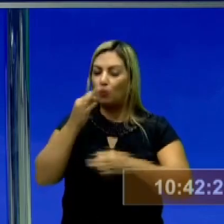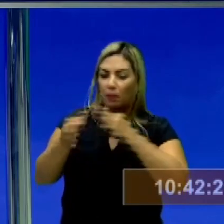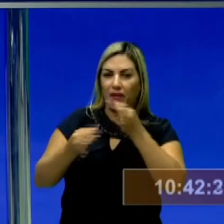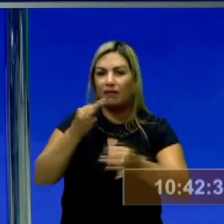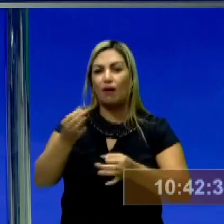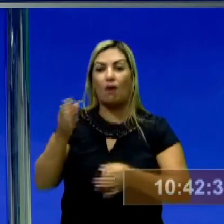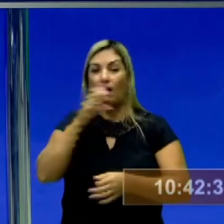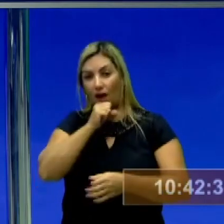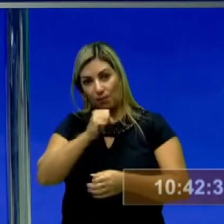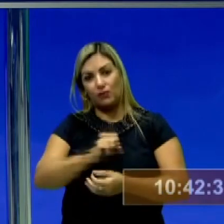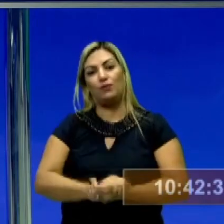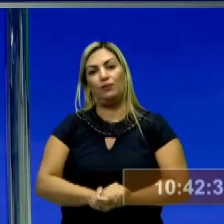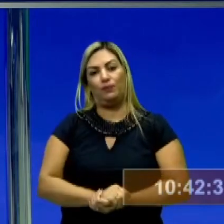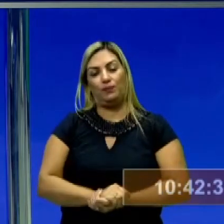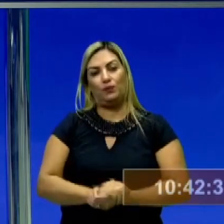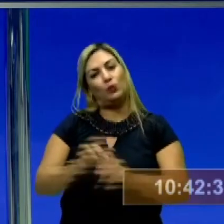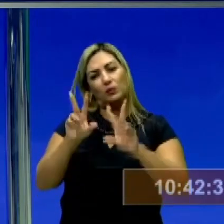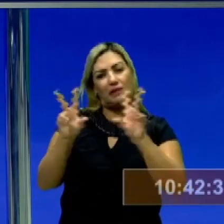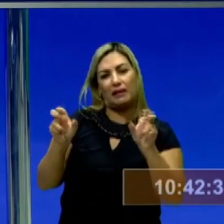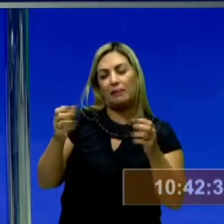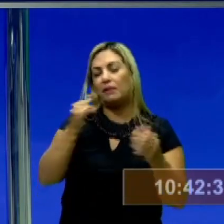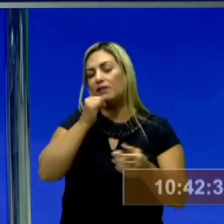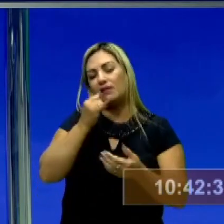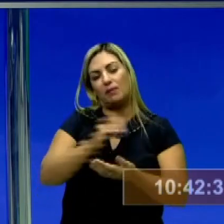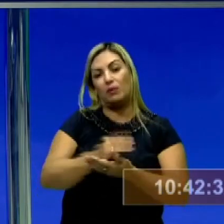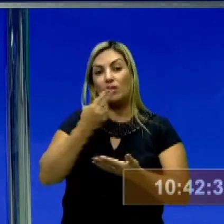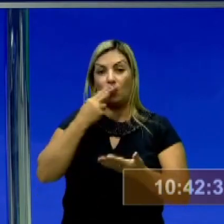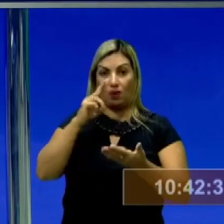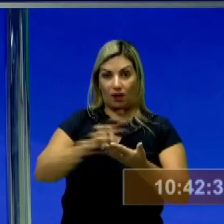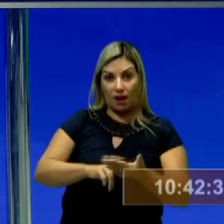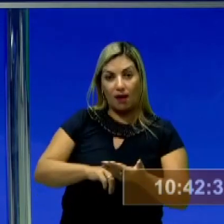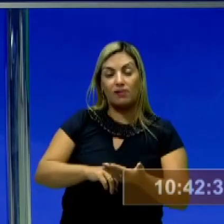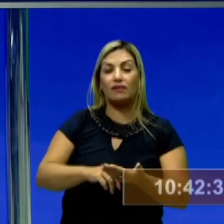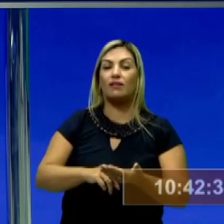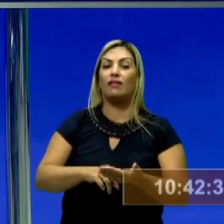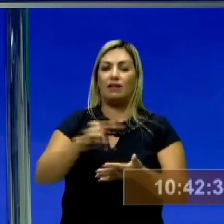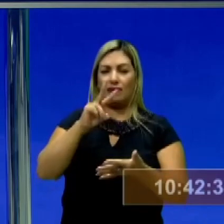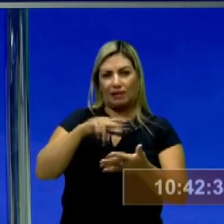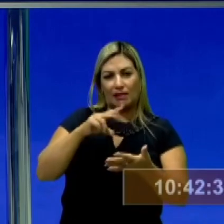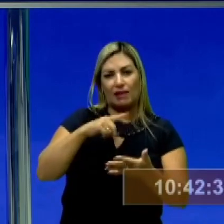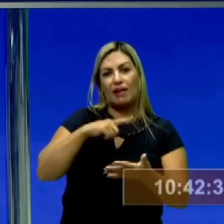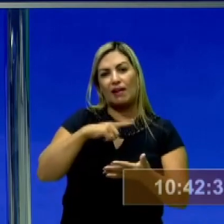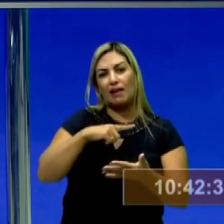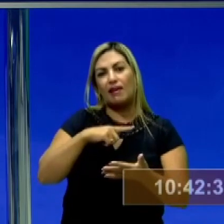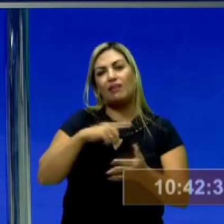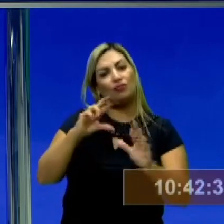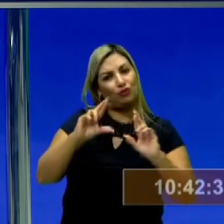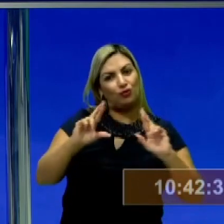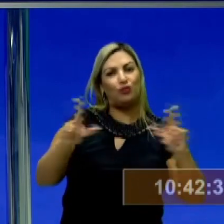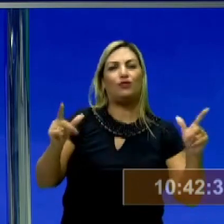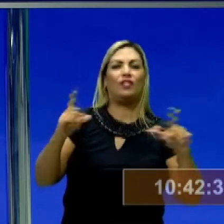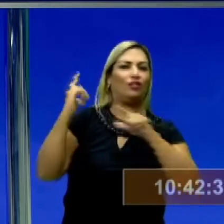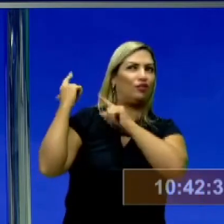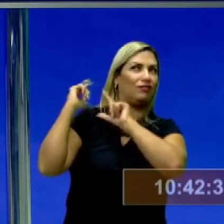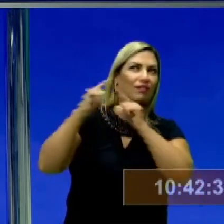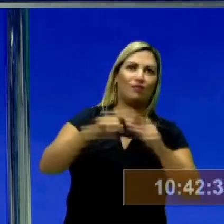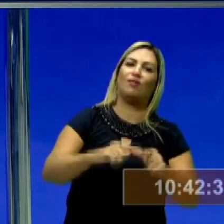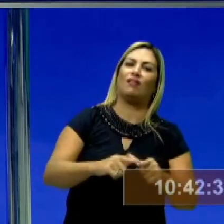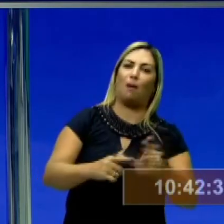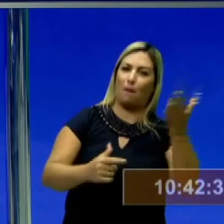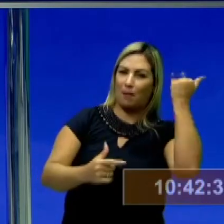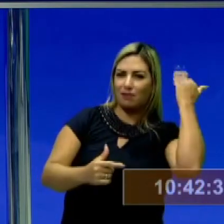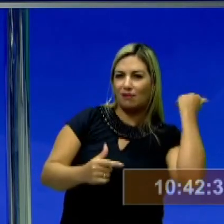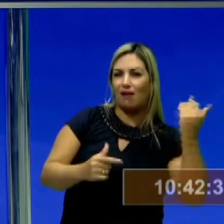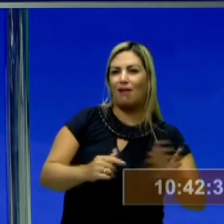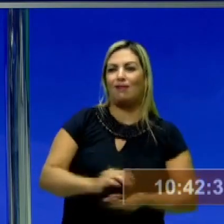dar a sua opinião a respeito. Então, nós falamos que a carta do leitor é um subtipo da carta tradicional que nós